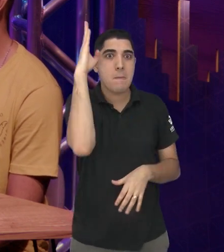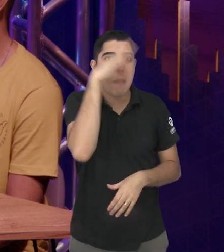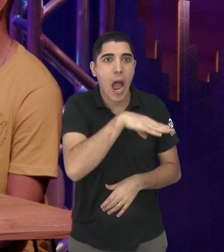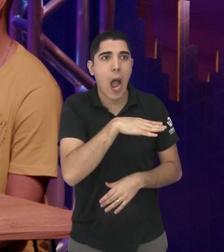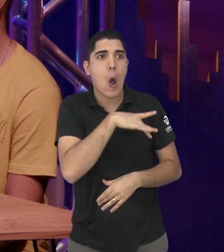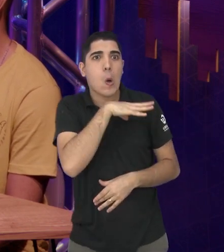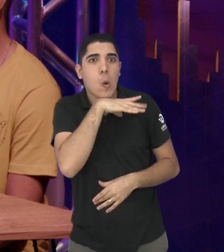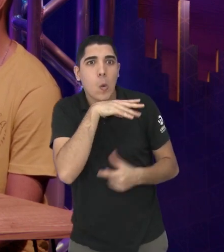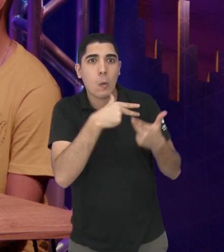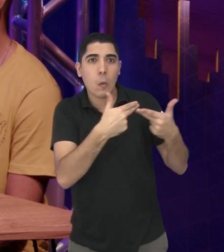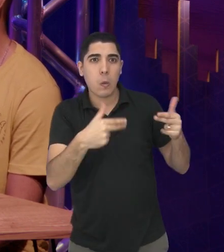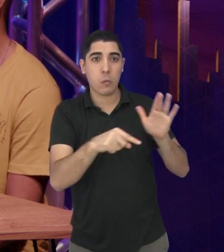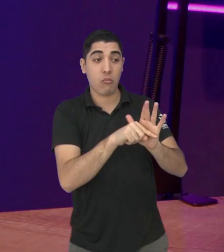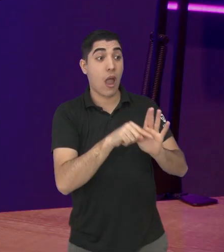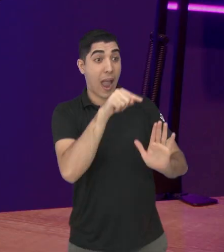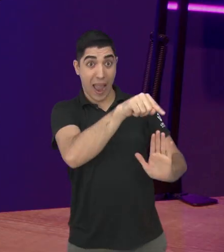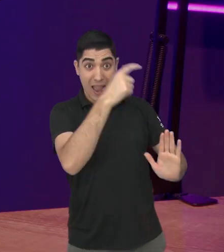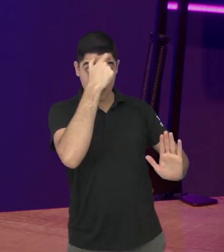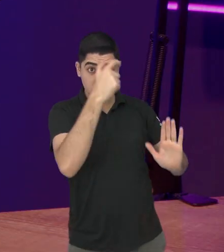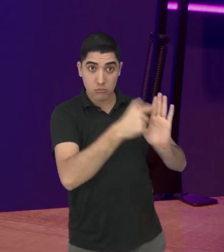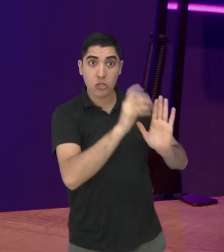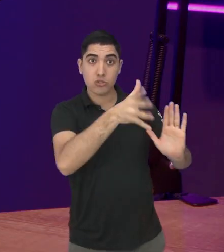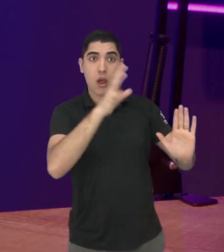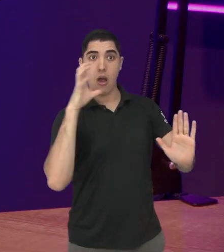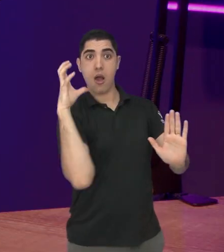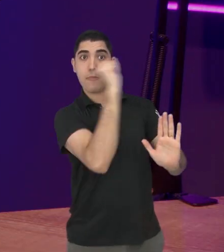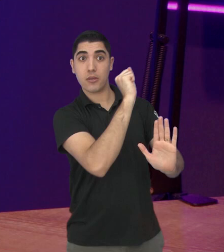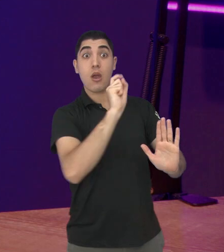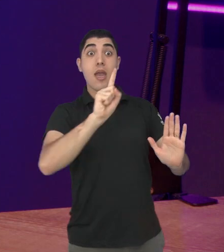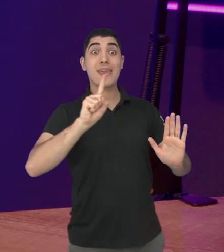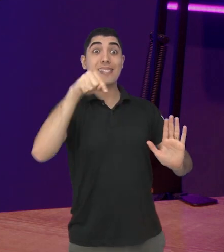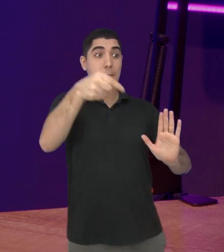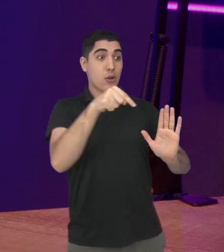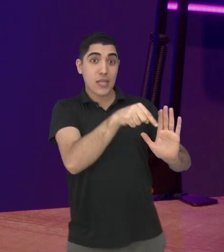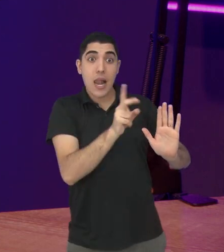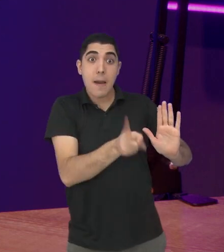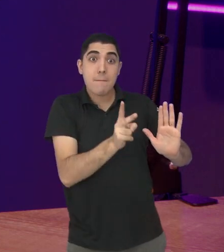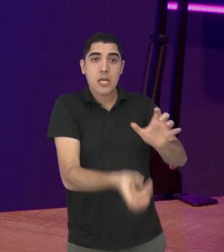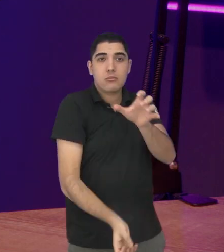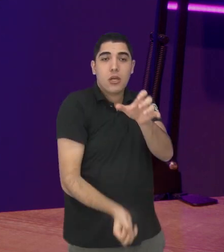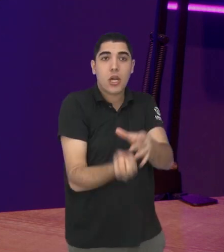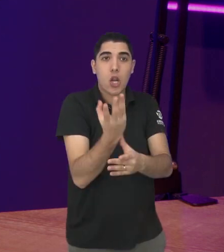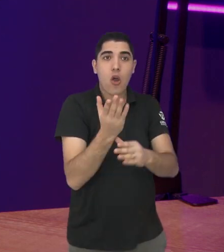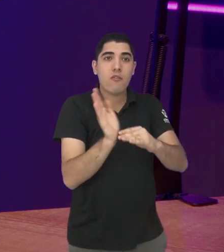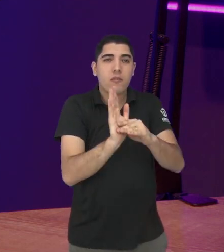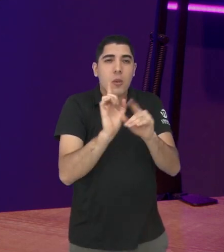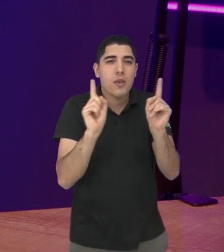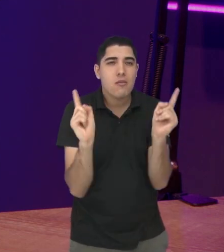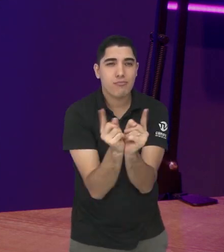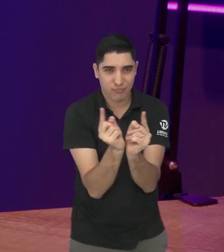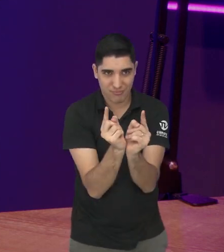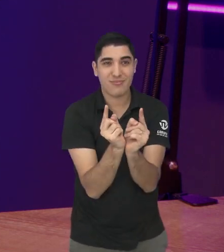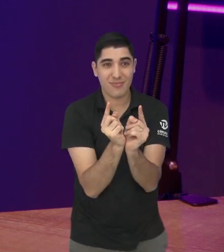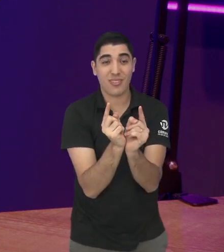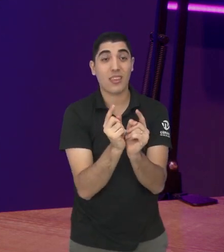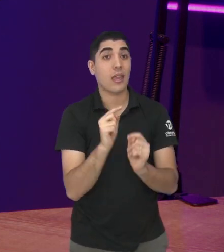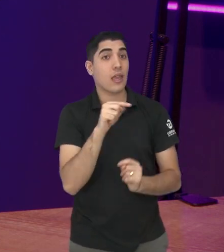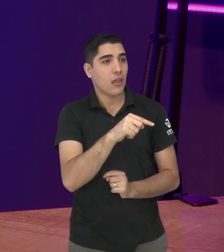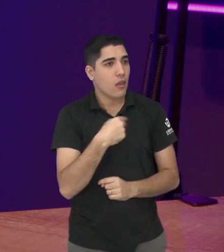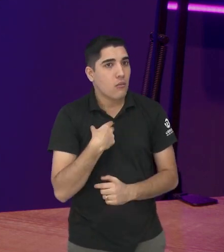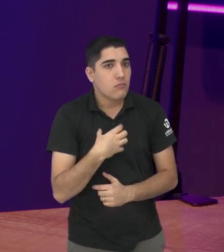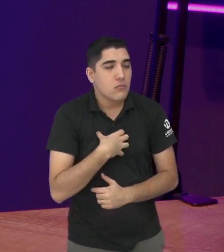ela como é que faz um trailer. E daí ela aprendeu. E não apenas aprendeu, como fez um trailer. E um trailer muito bom,